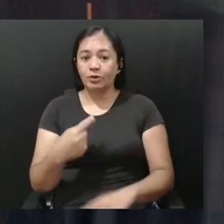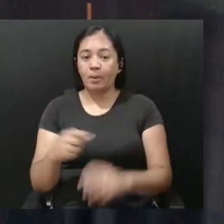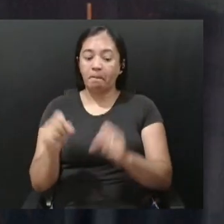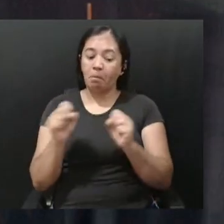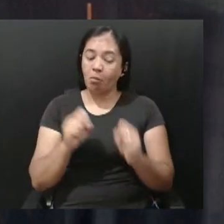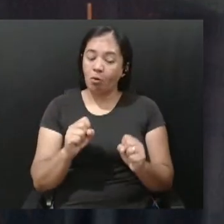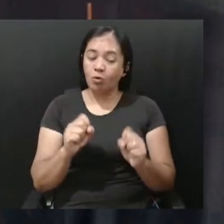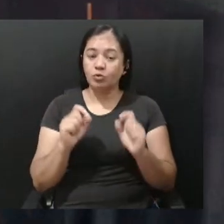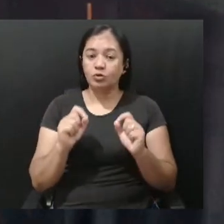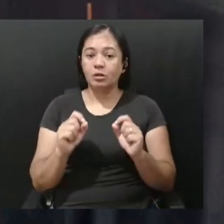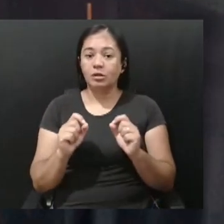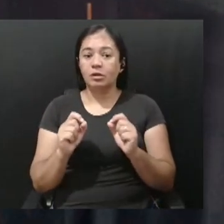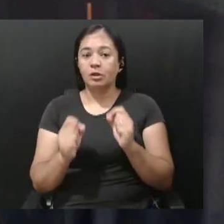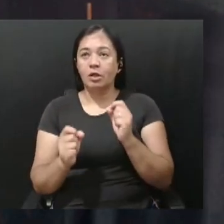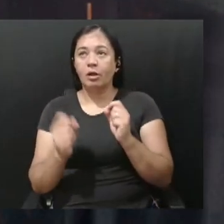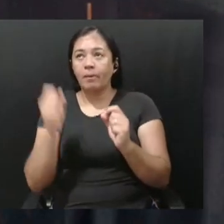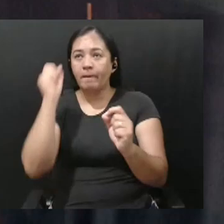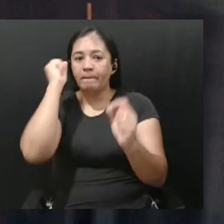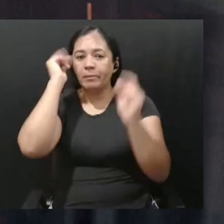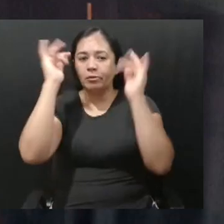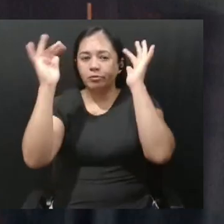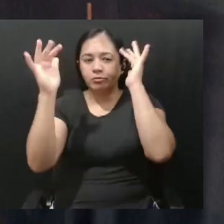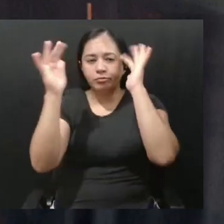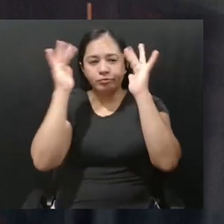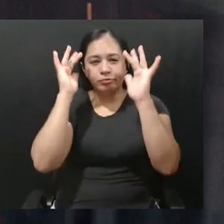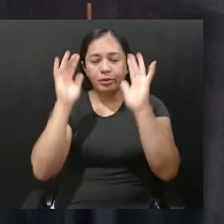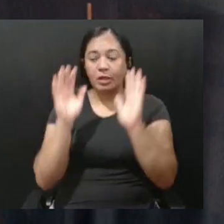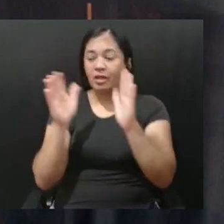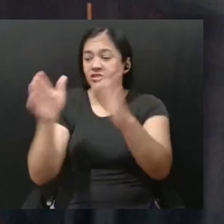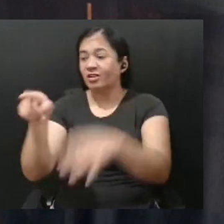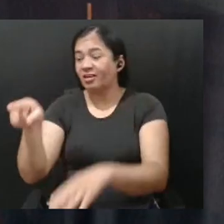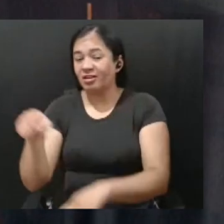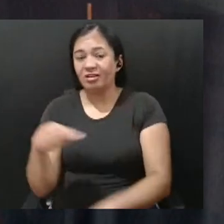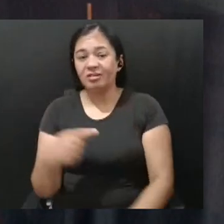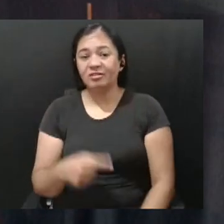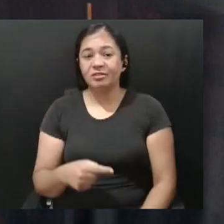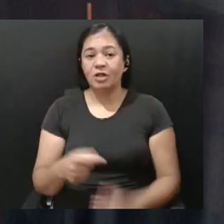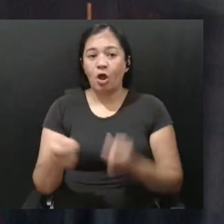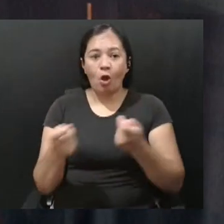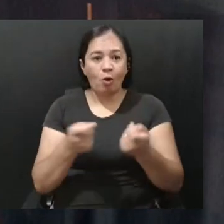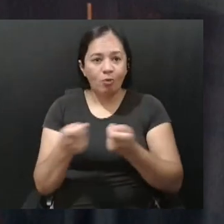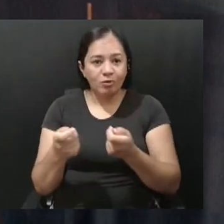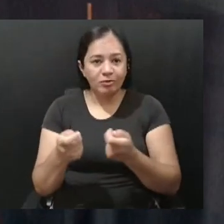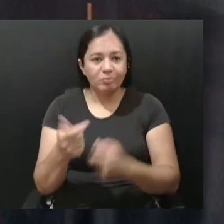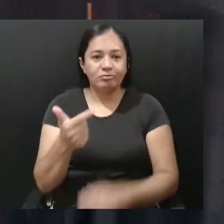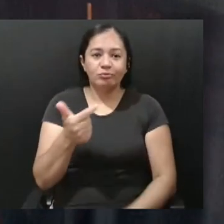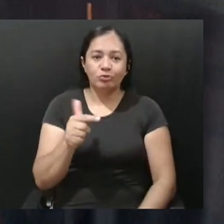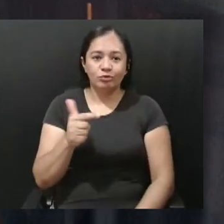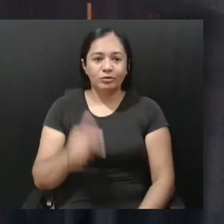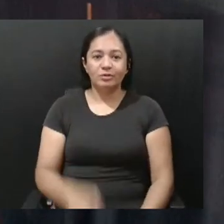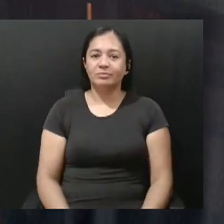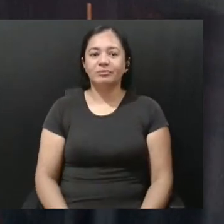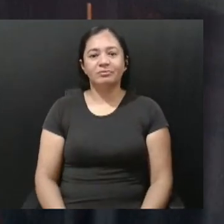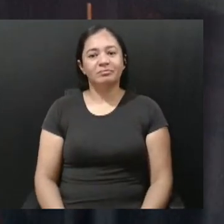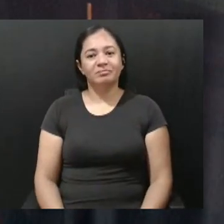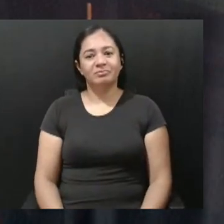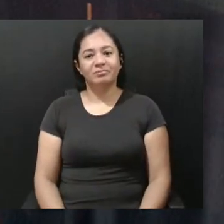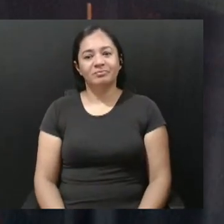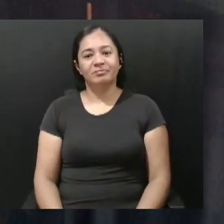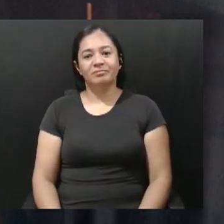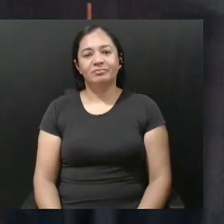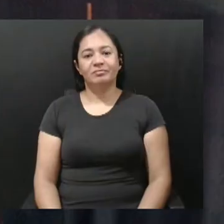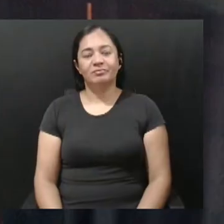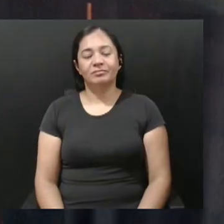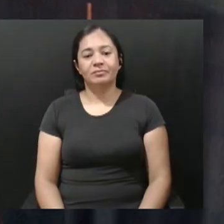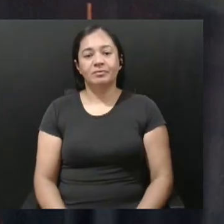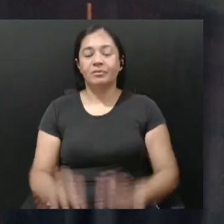um cenário, né, e chegando lá, a gente não vai ter controle do que vai acontecer, né, então é mais sobre isso, né, sobre se sentir bem,